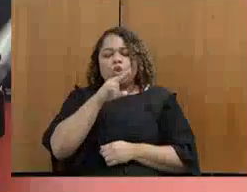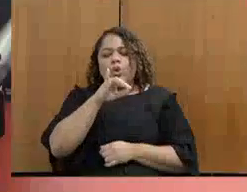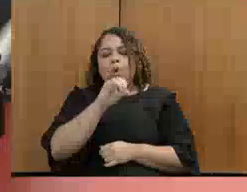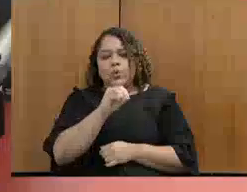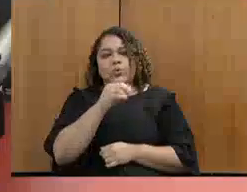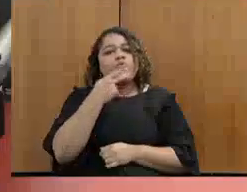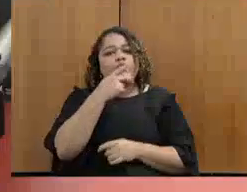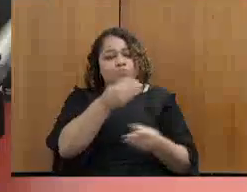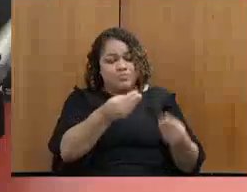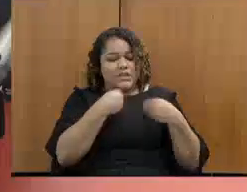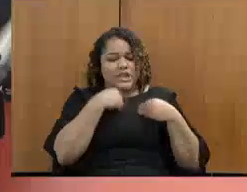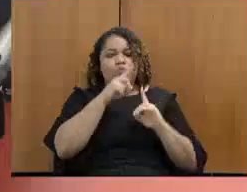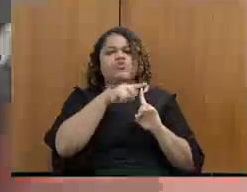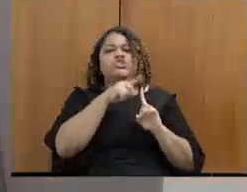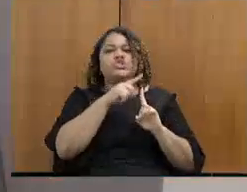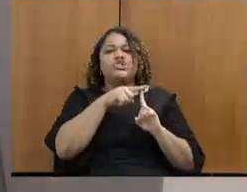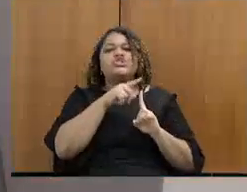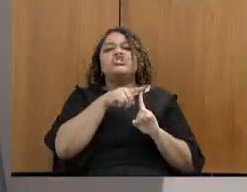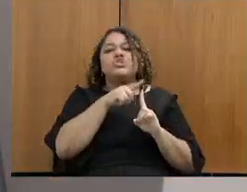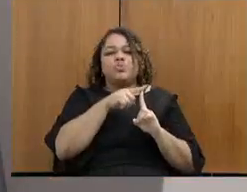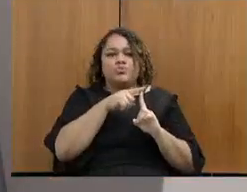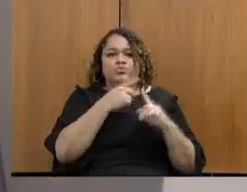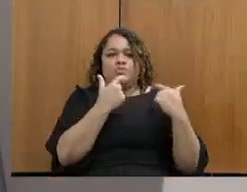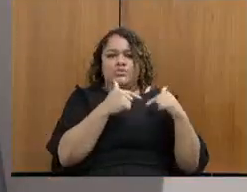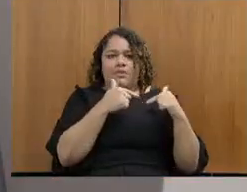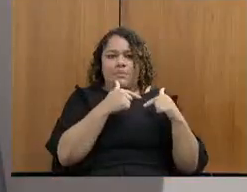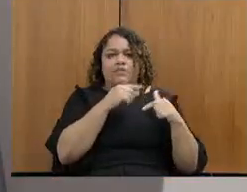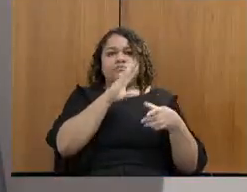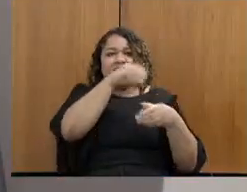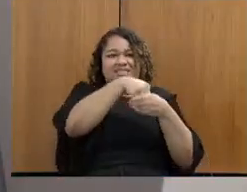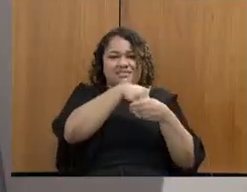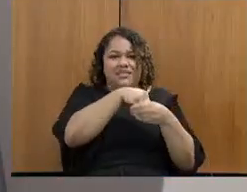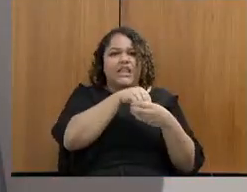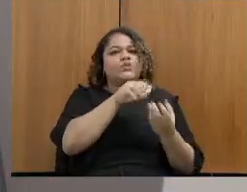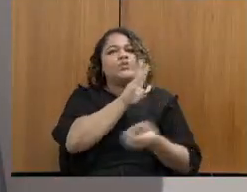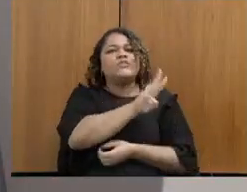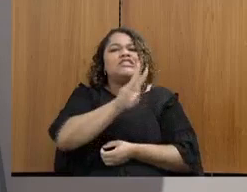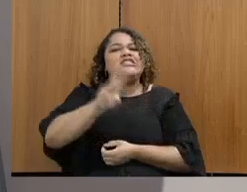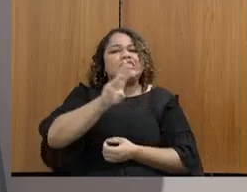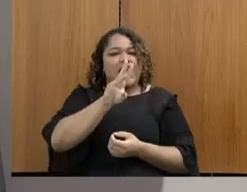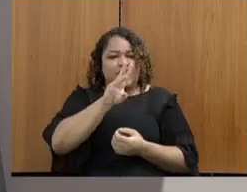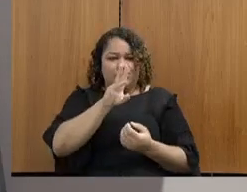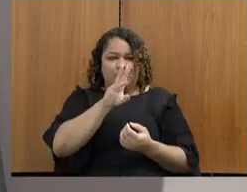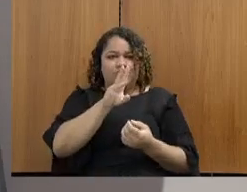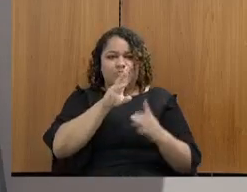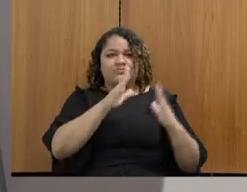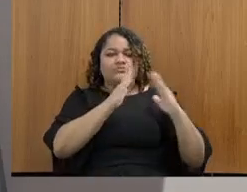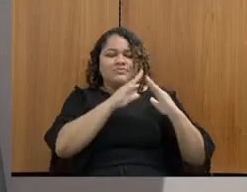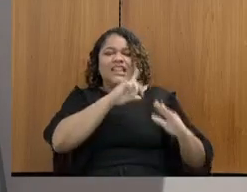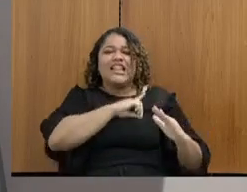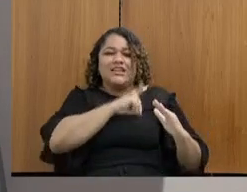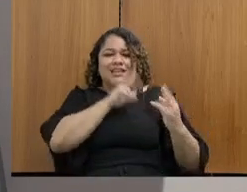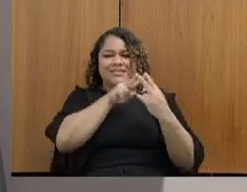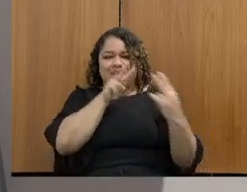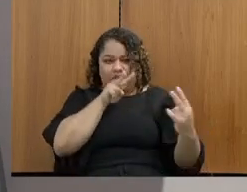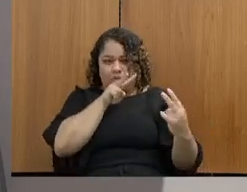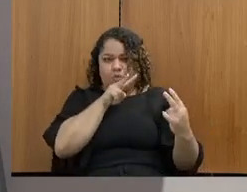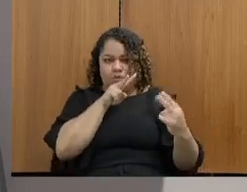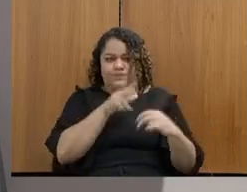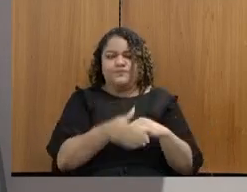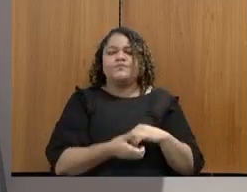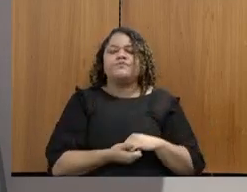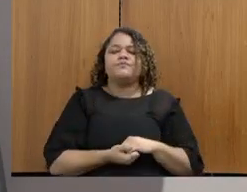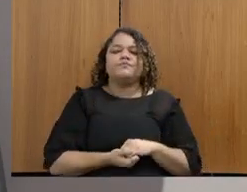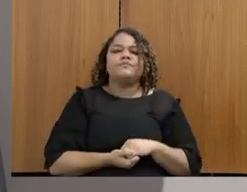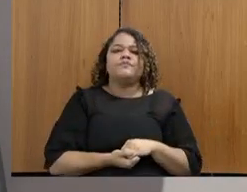tipologia só para registro também senhor dos deputados né senhores senhoras e senhores presentes é da tipologias atendidas pela delegacia